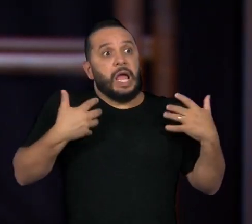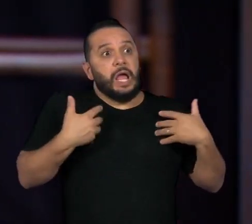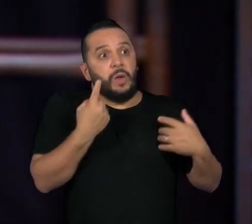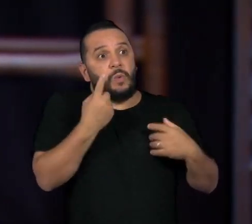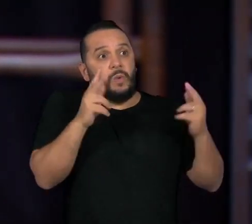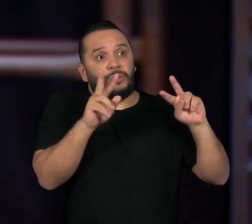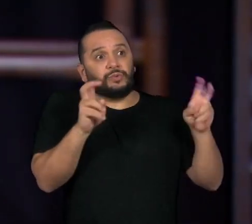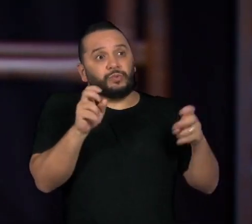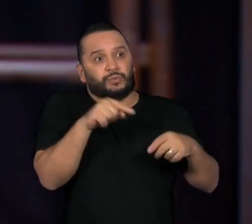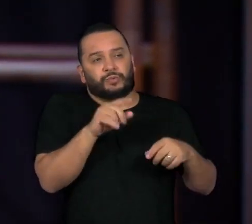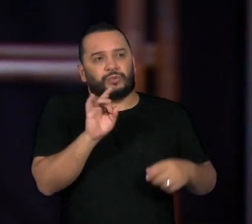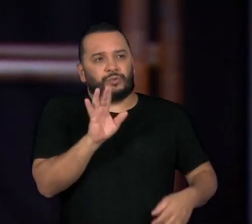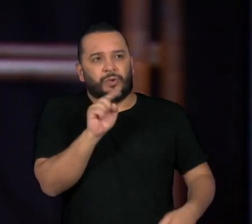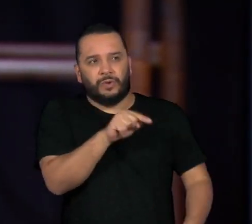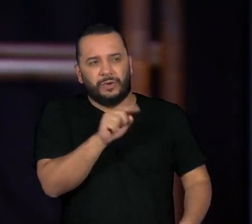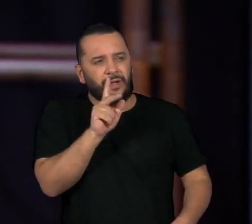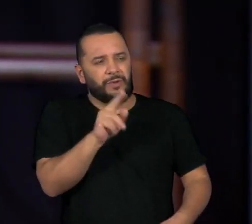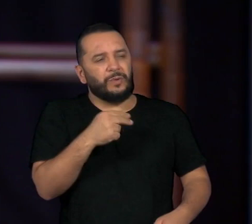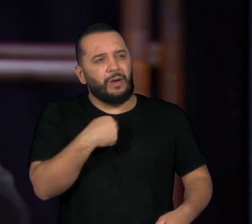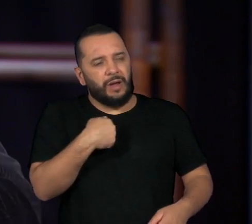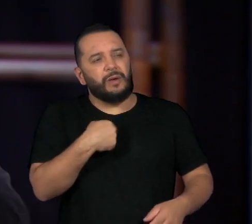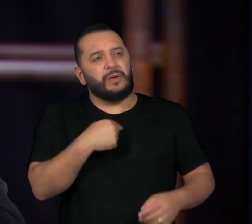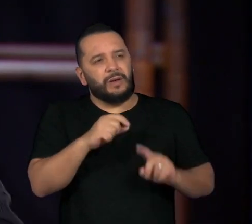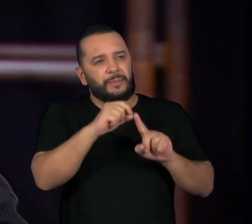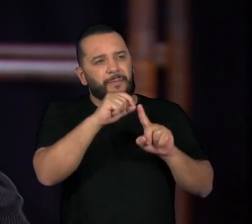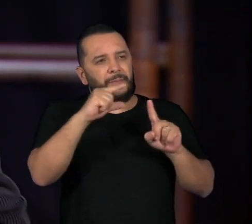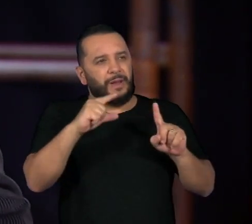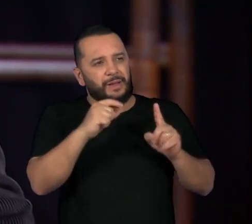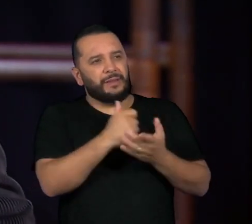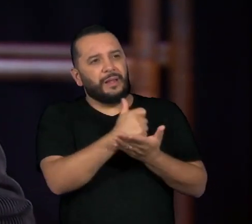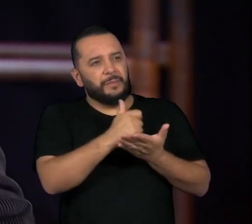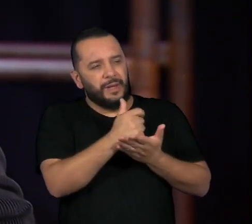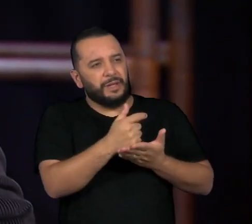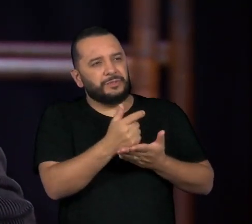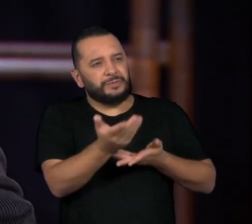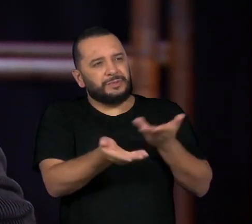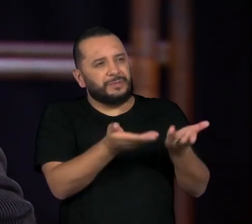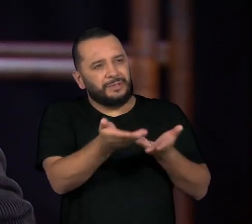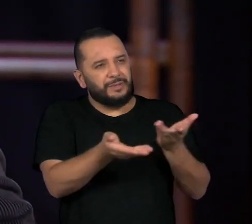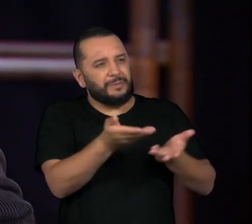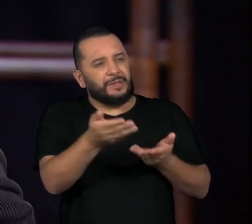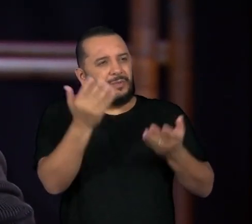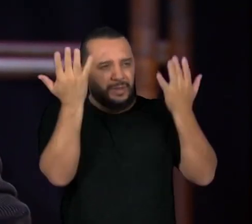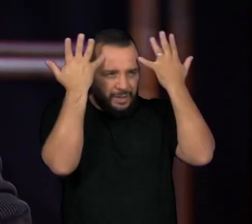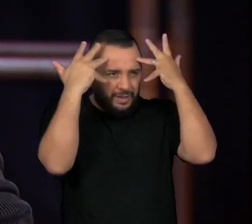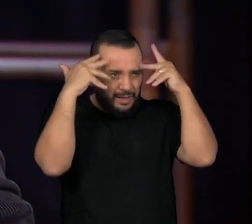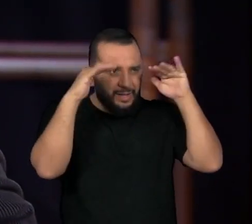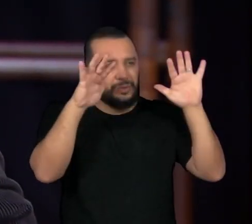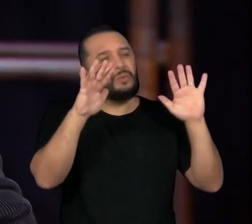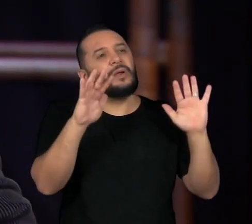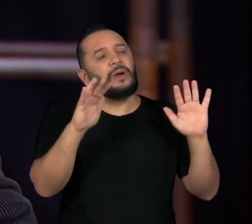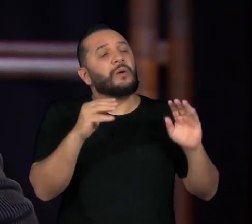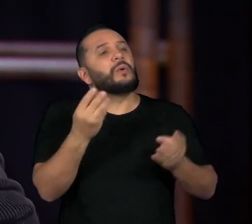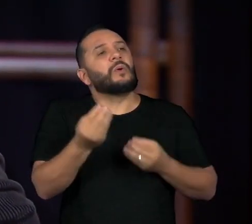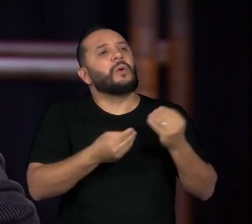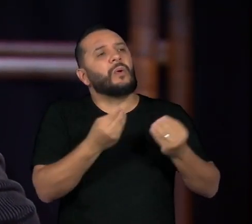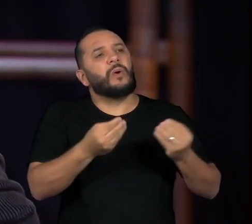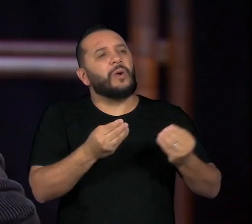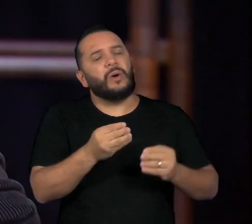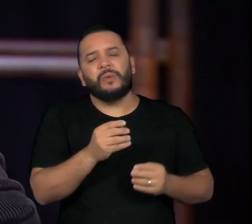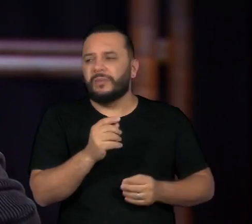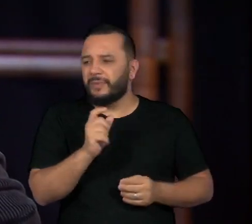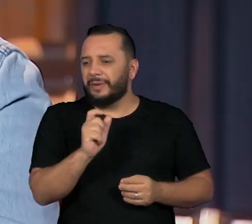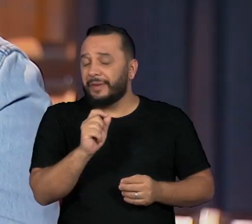é o assunto dos psicodélicos. Qual seria a casca de banana desse